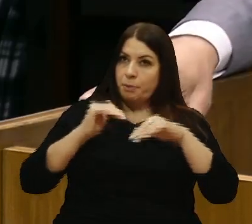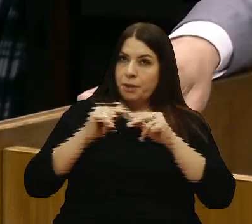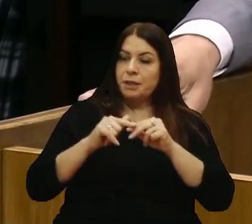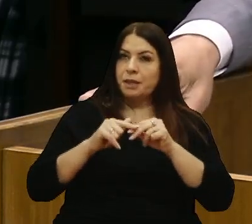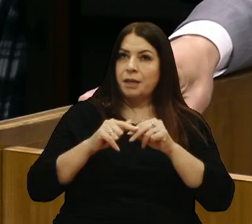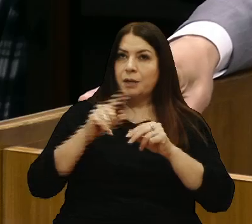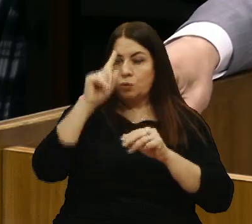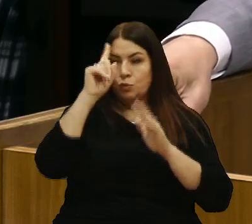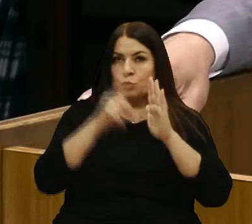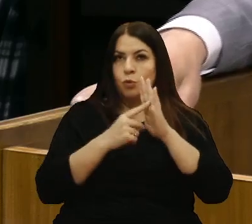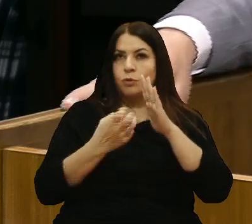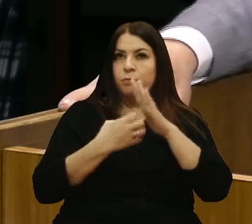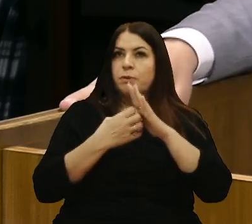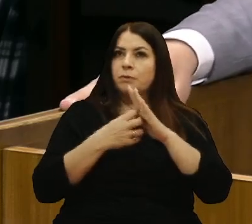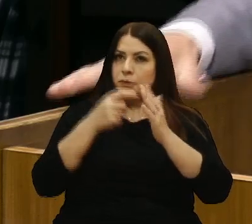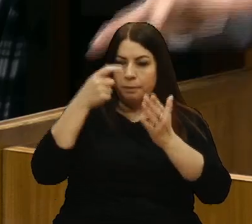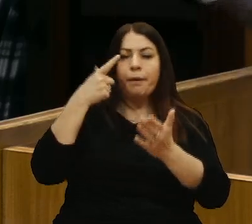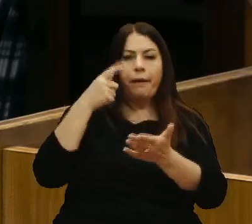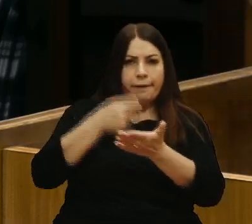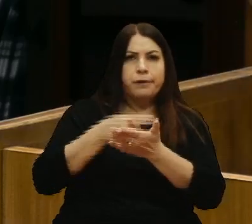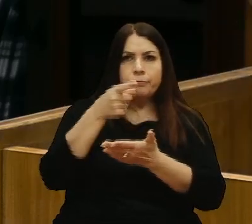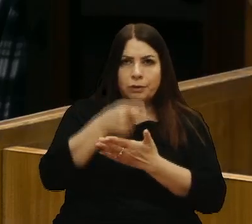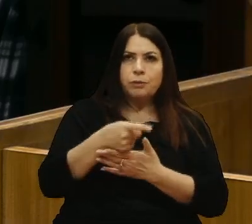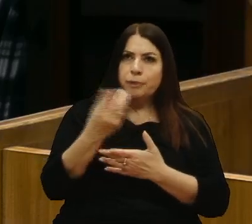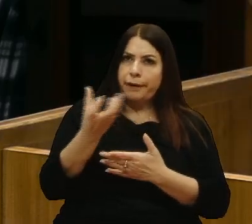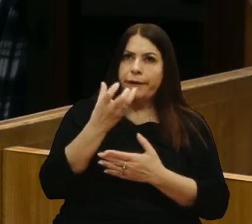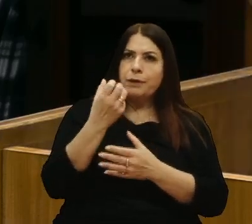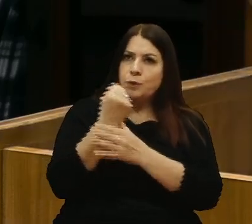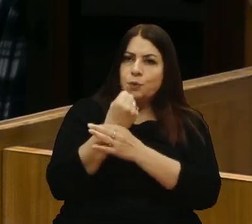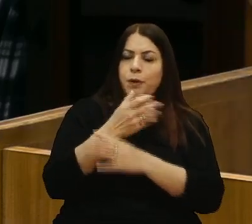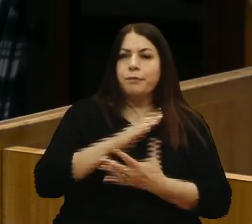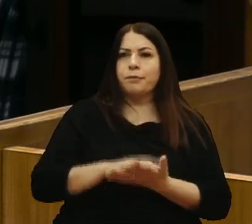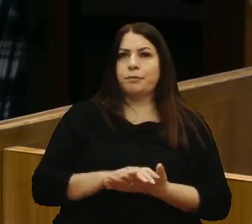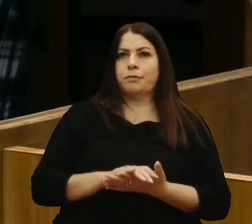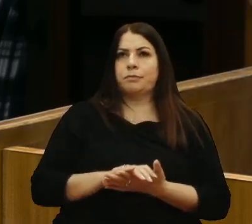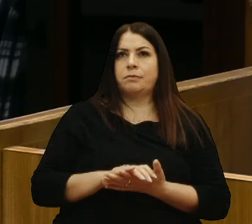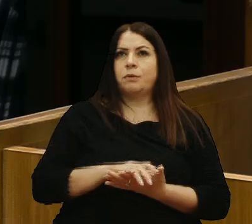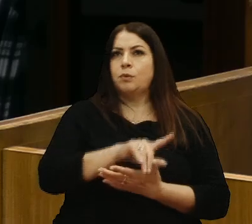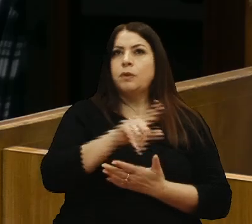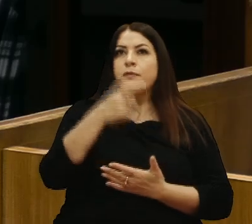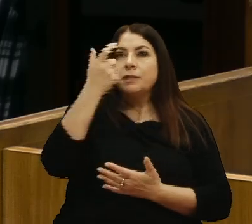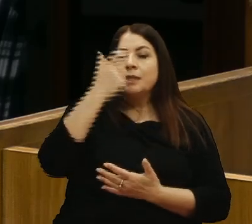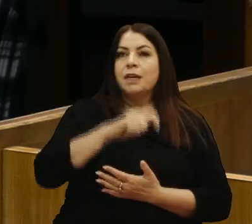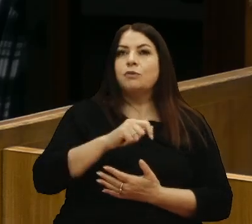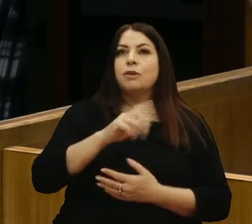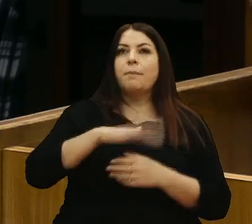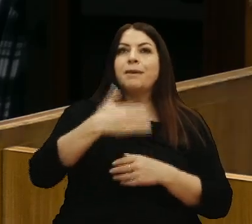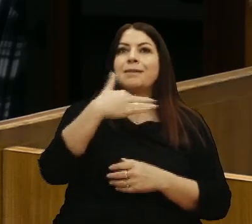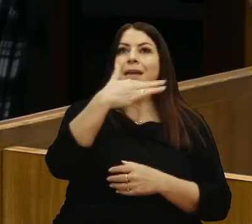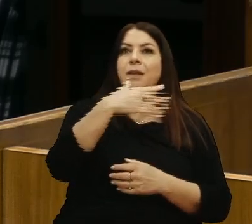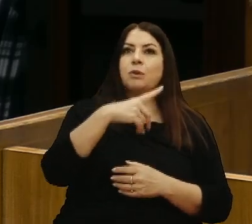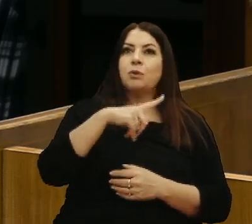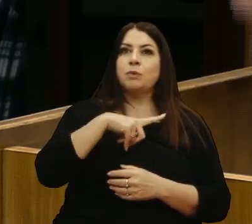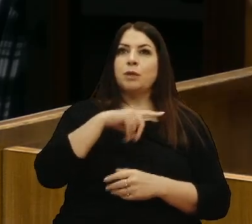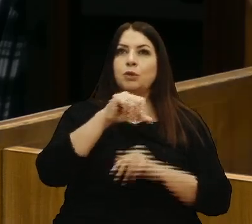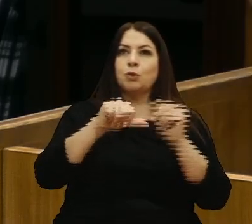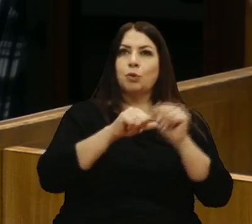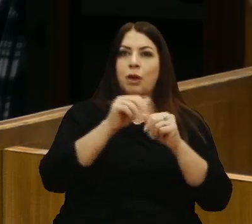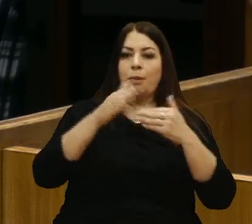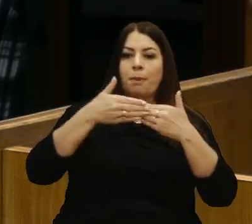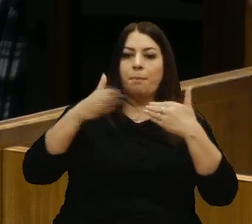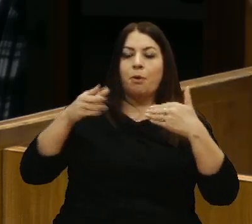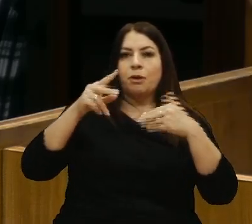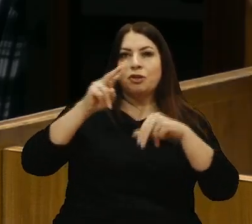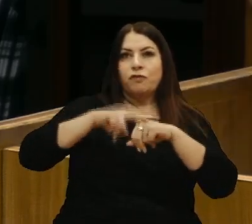os empresários bancariam isso, porque eles querem segurança. O que vocês acham que é mais caro? Eu ter que trocar minha porta de vidro